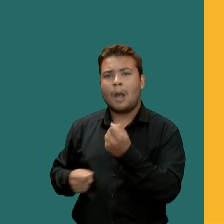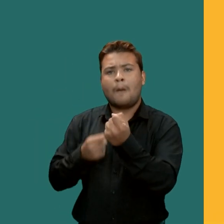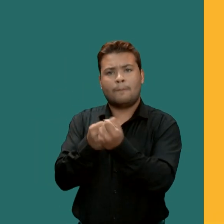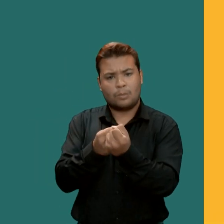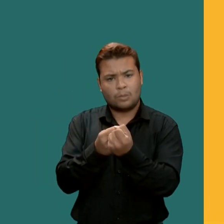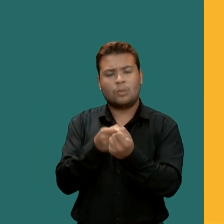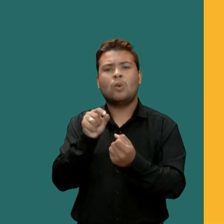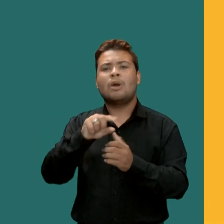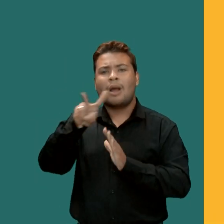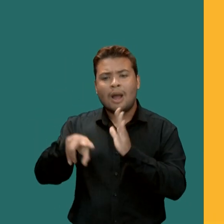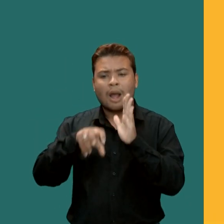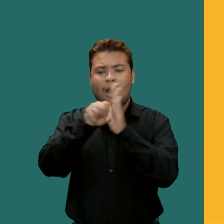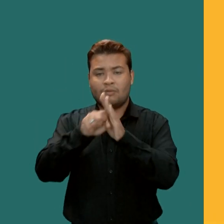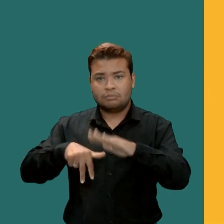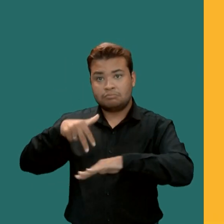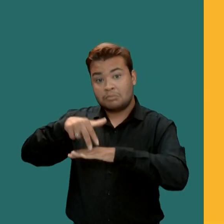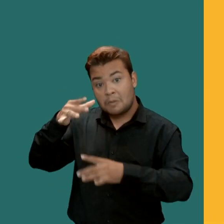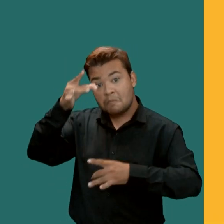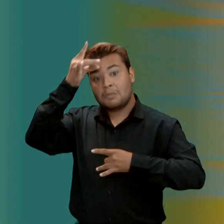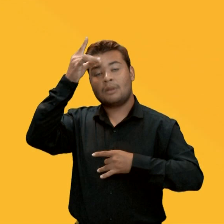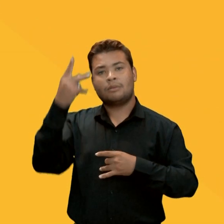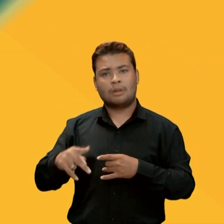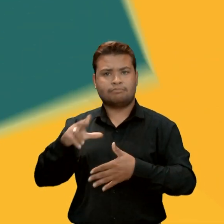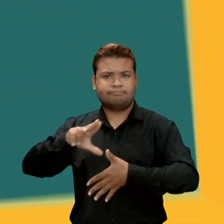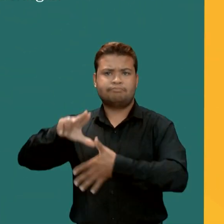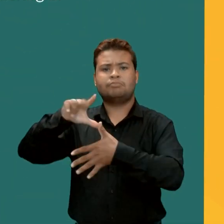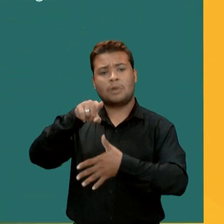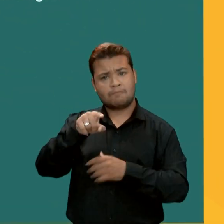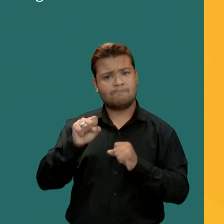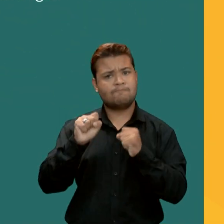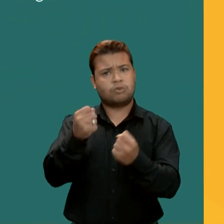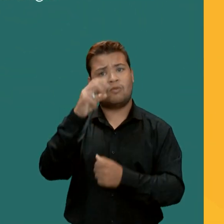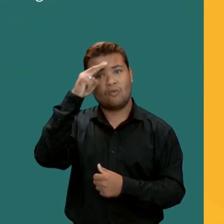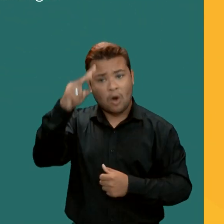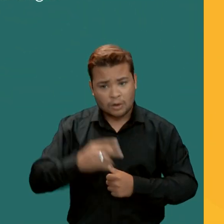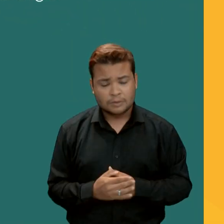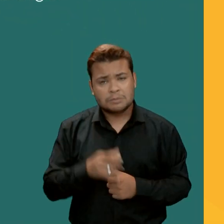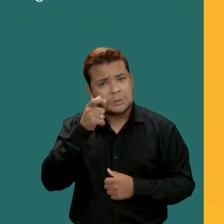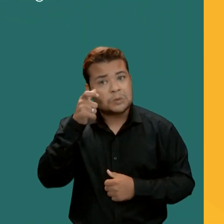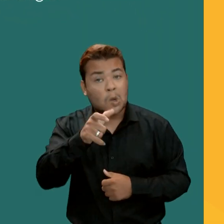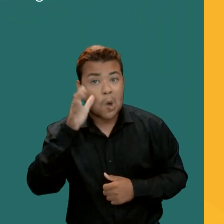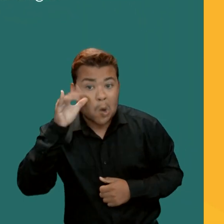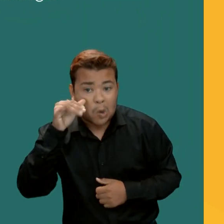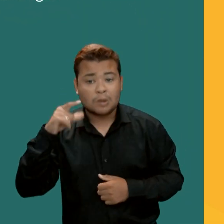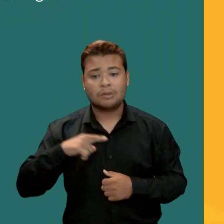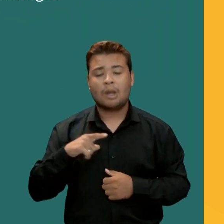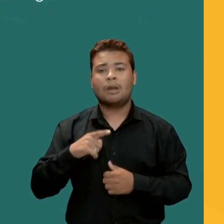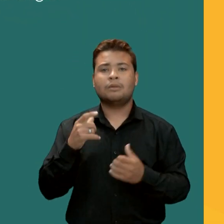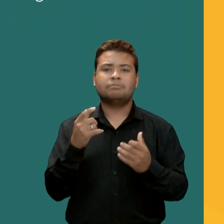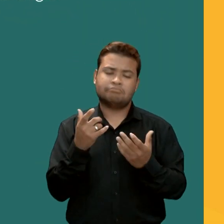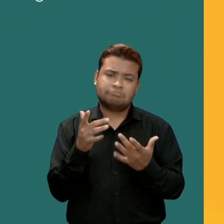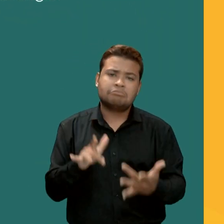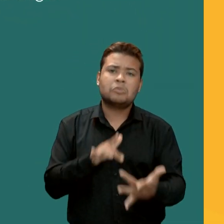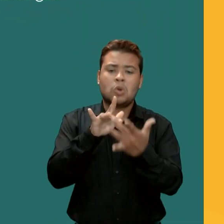e performativa latino-americana. Se interessou? Para saber mais, entre em contato pelo